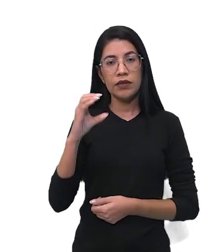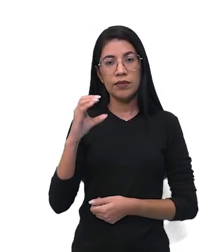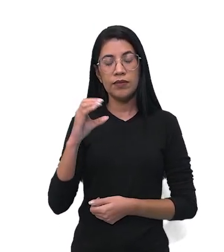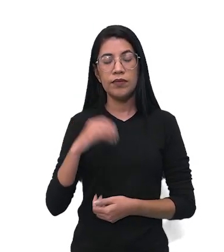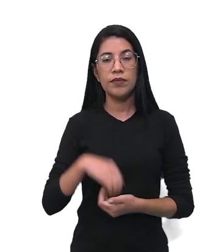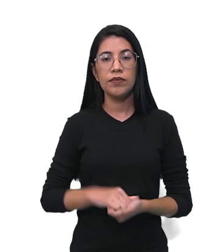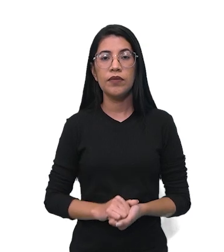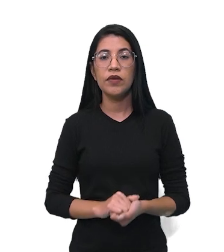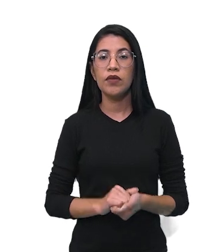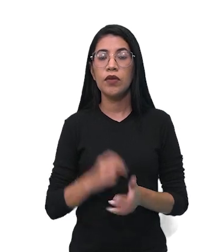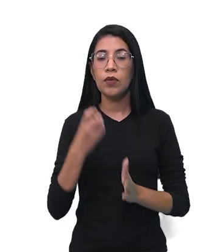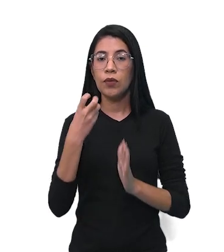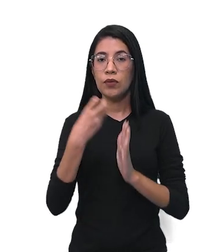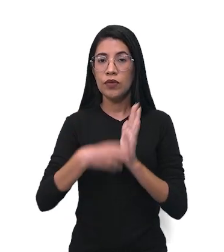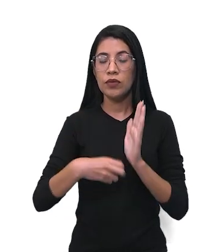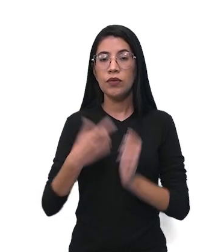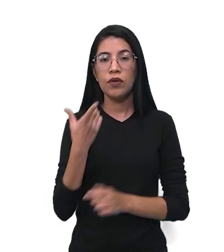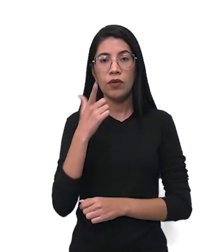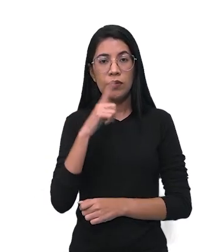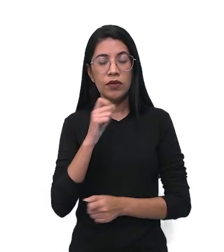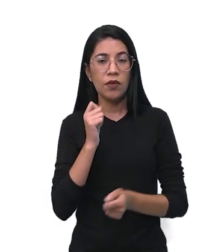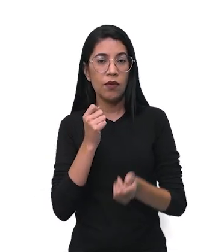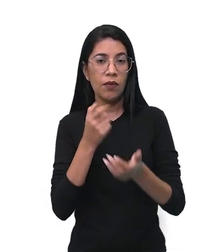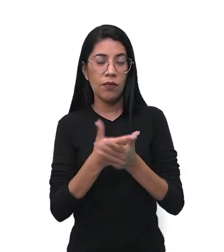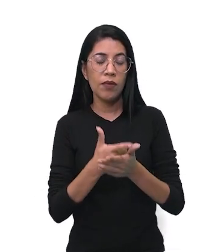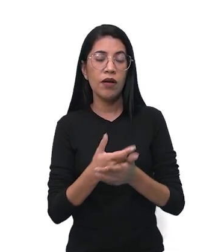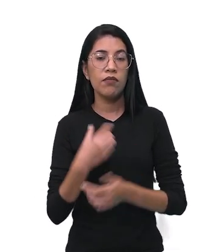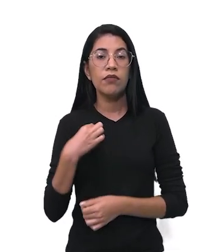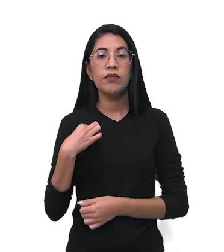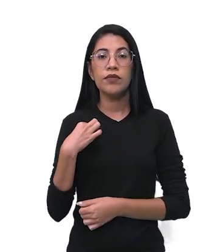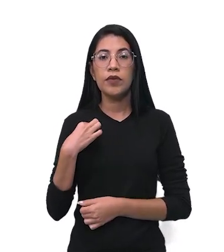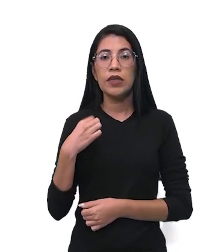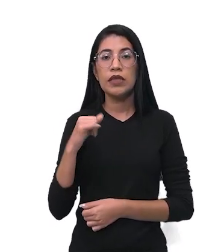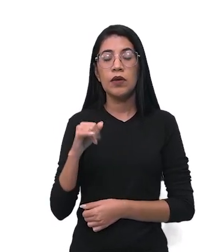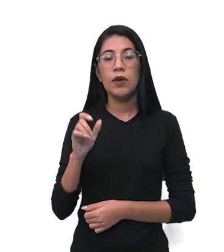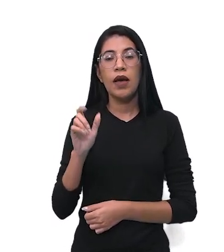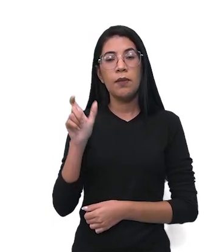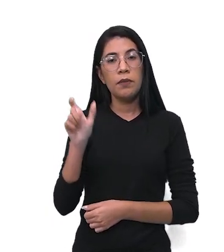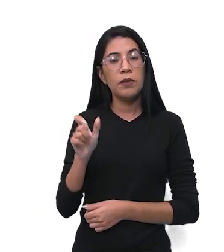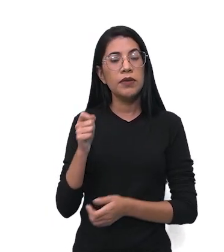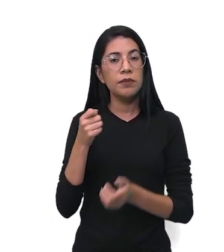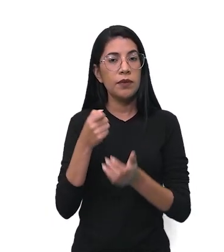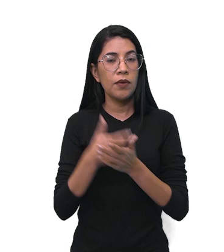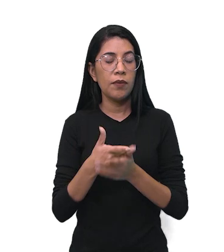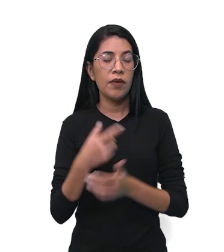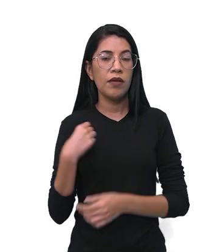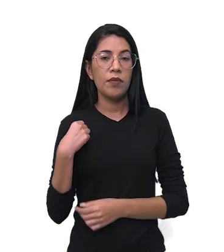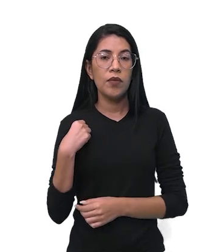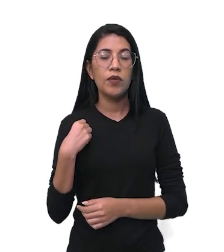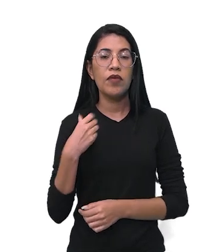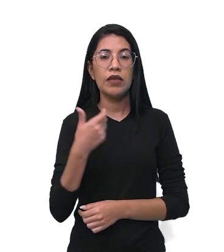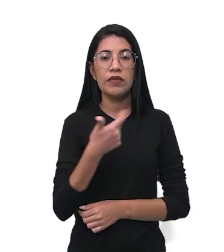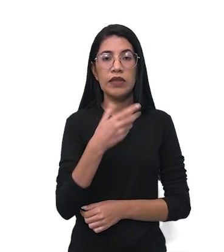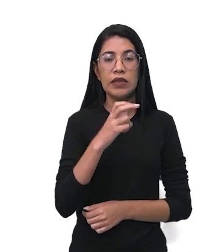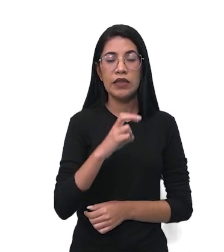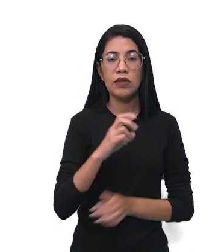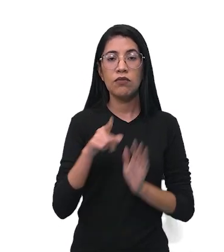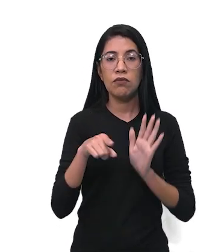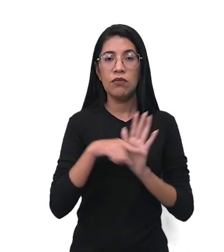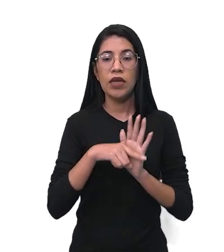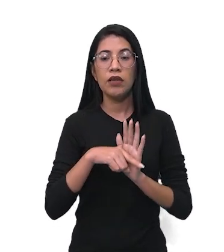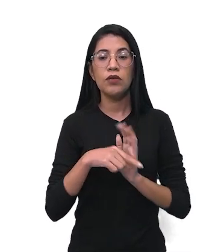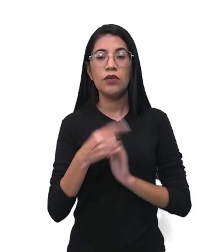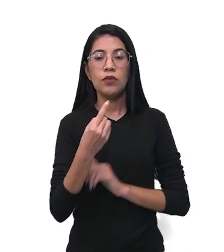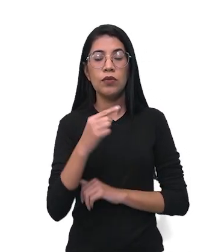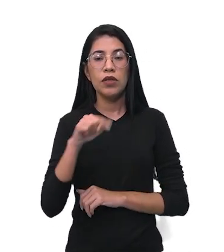o desconto, tá bom? Então quem comprar a blusa vai pagar R$ 25,00 menos o desconto que foi de R$